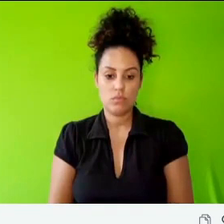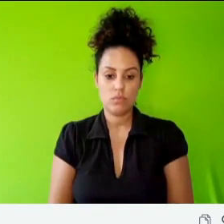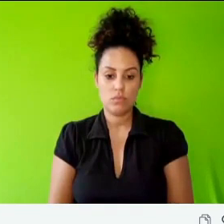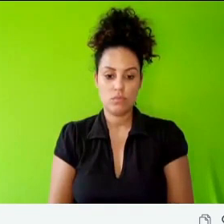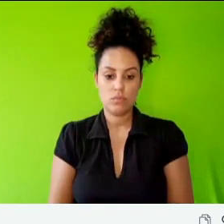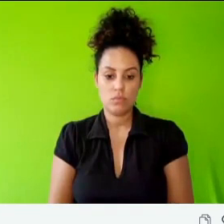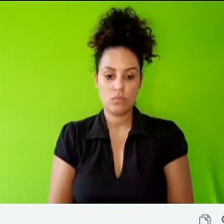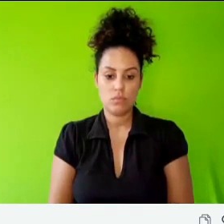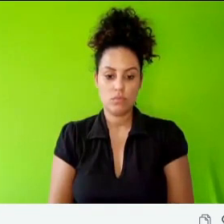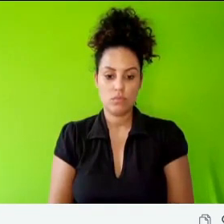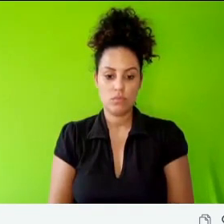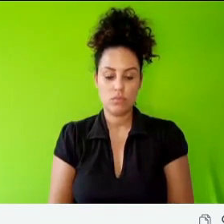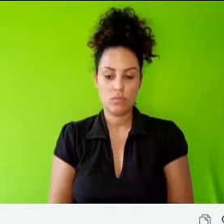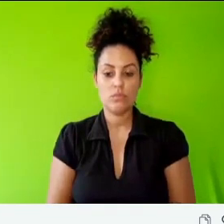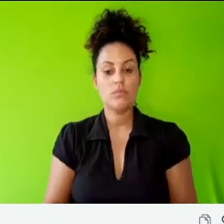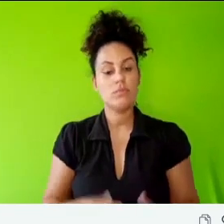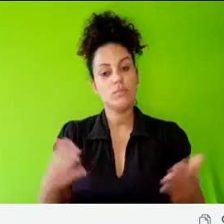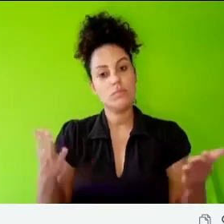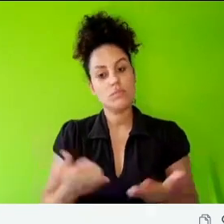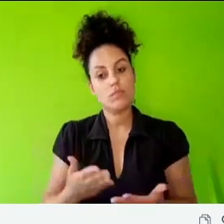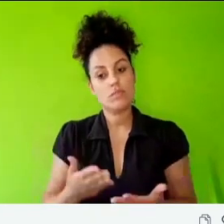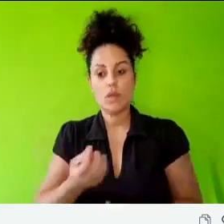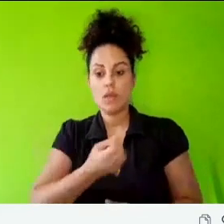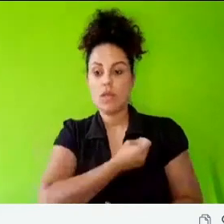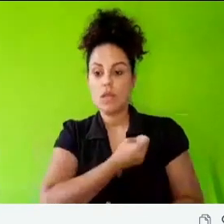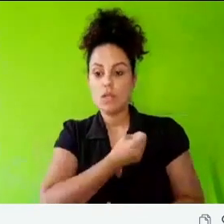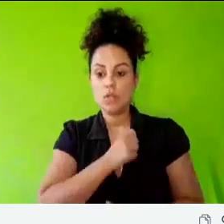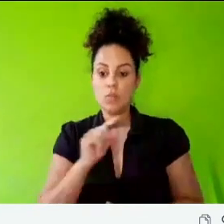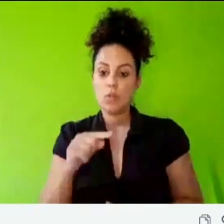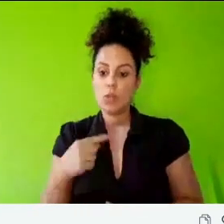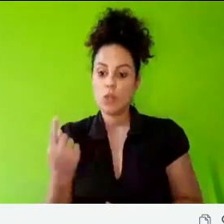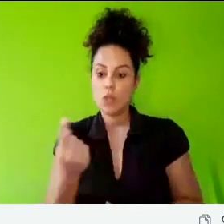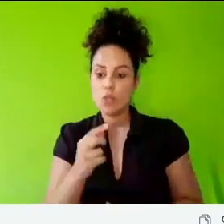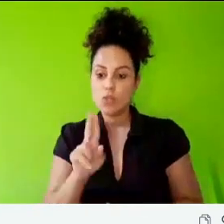O número da semente utilizada.